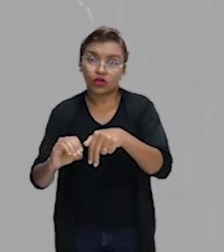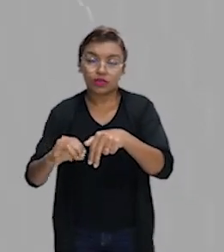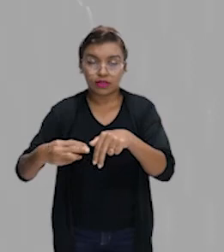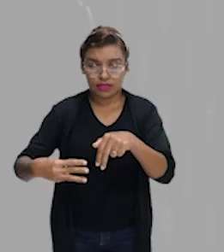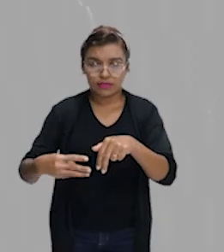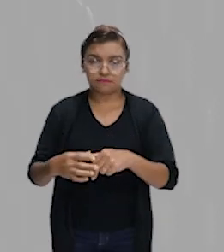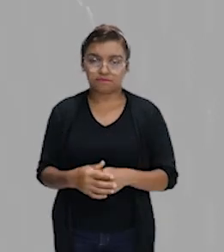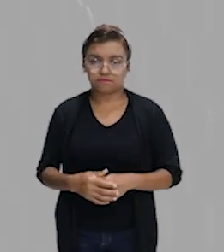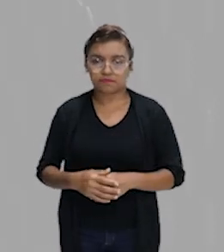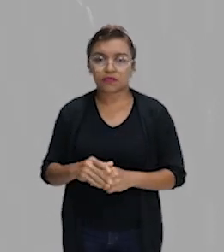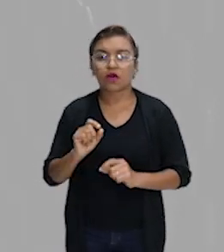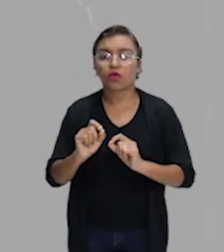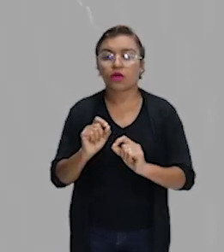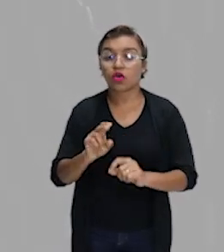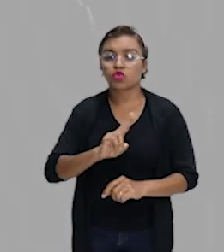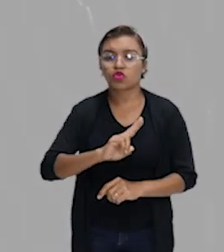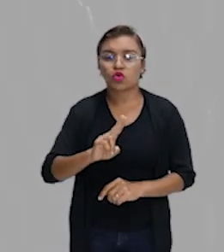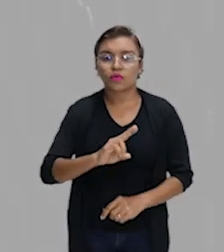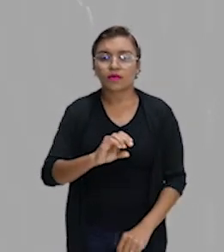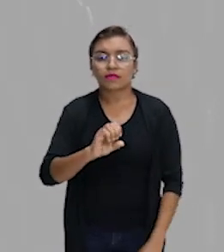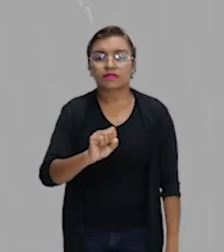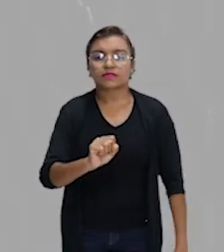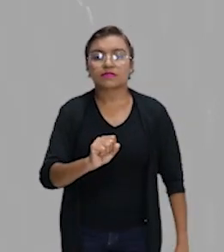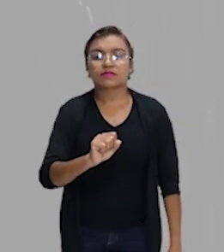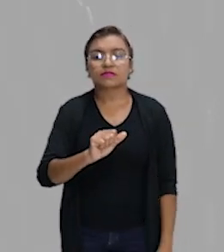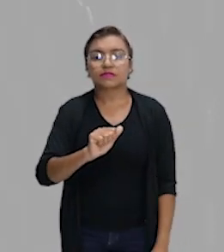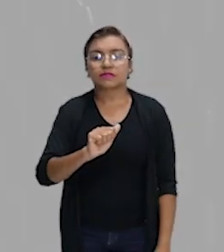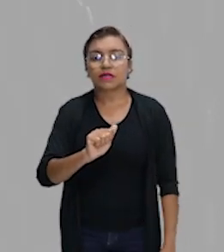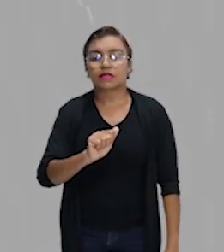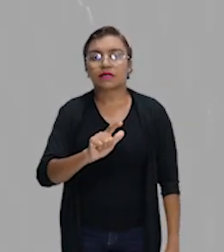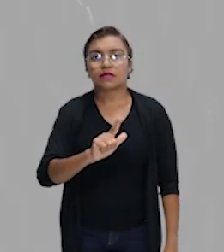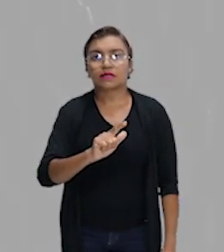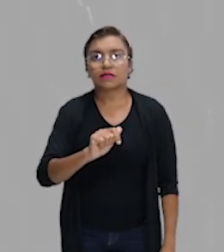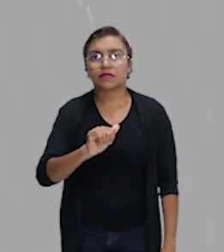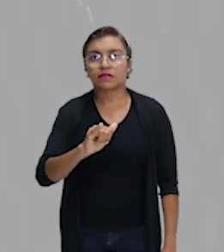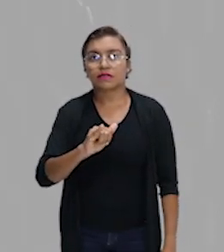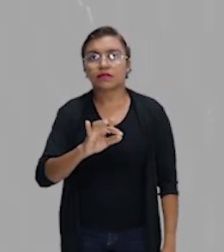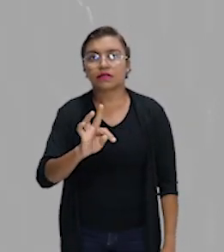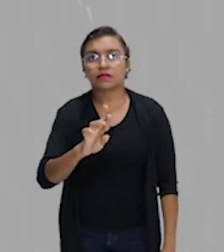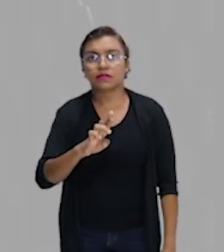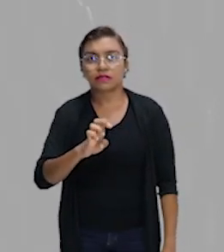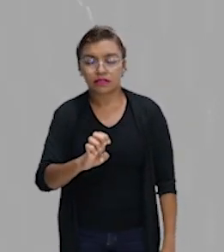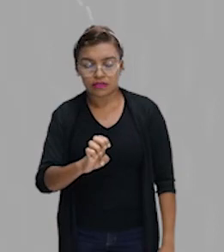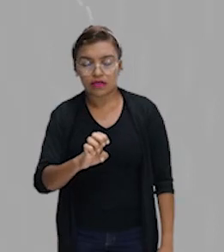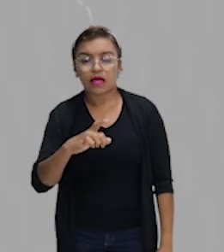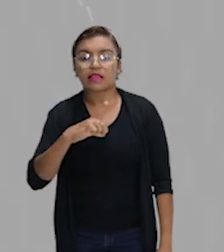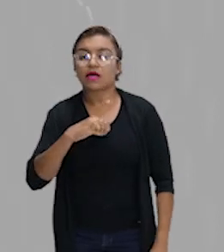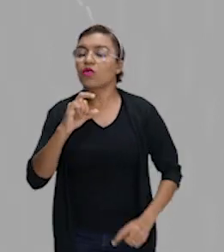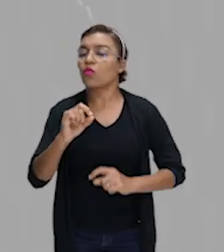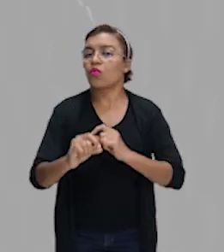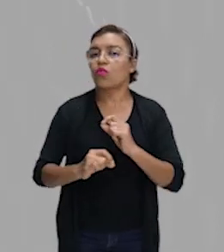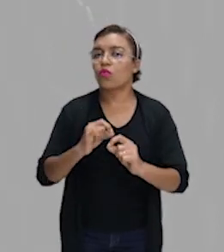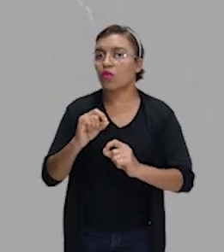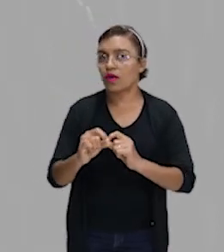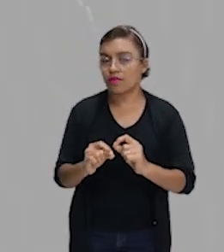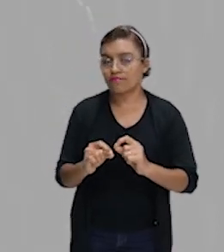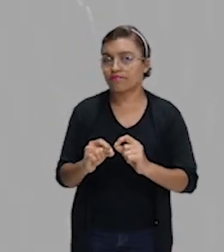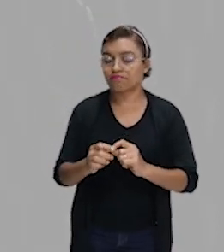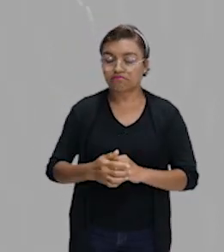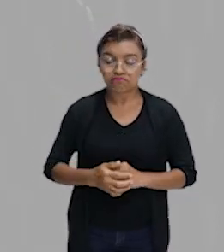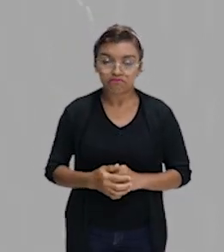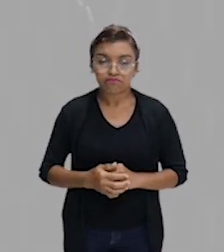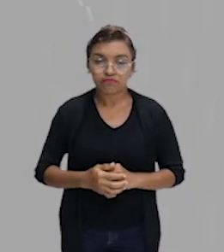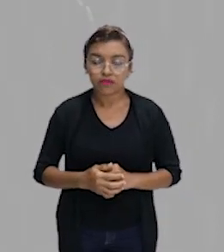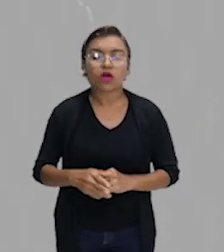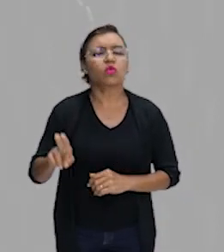Porque a sua principal fonte, né, ou jazida, está presente nesse país,